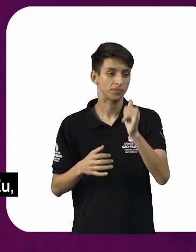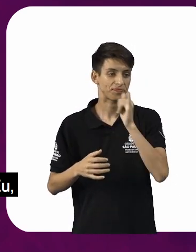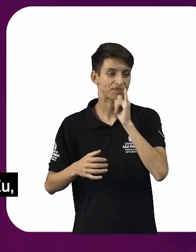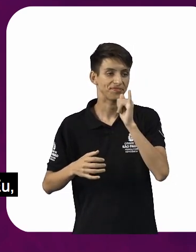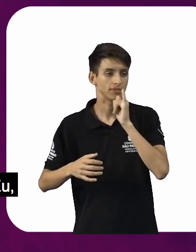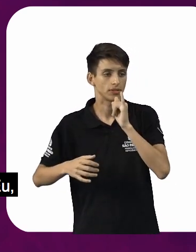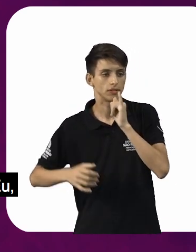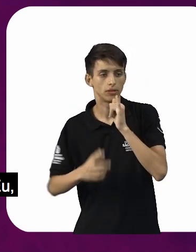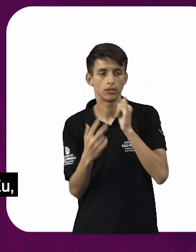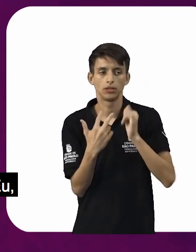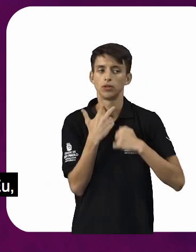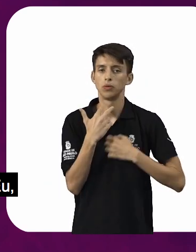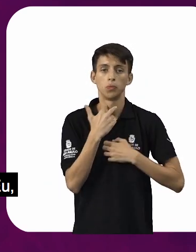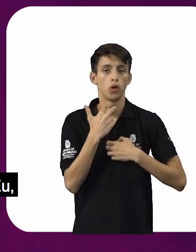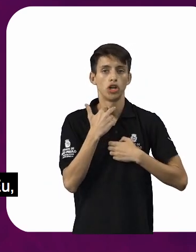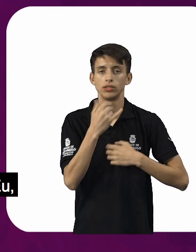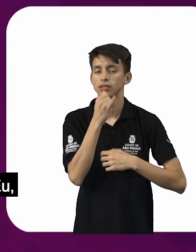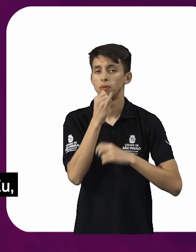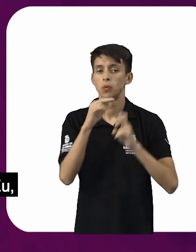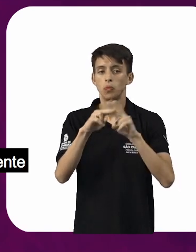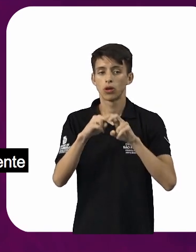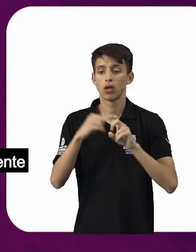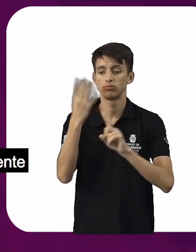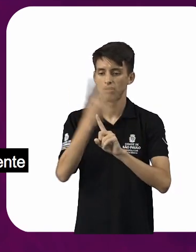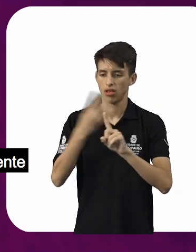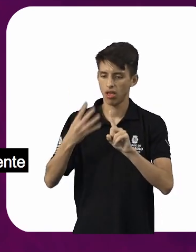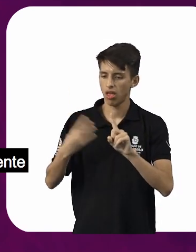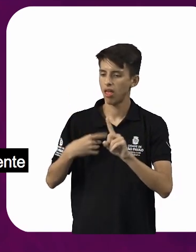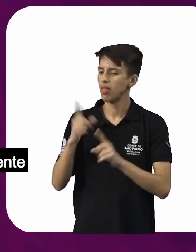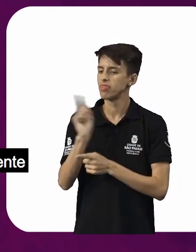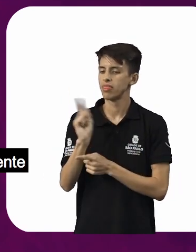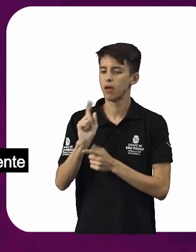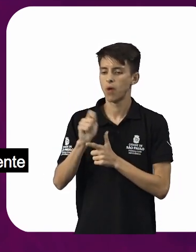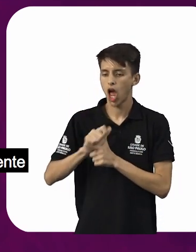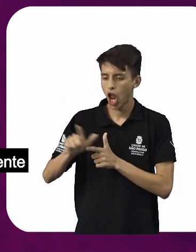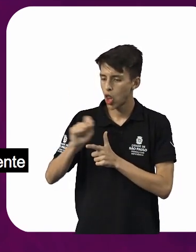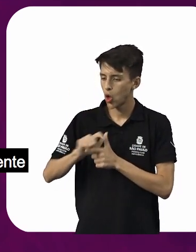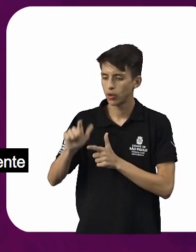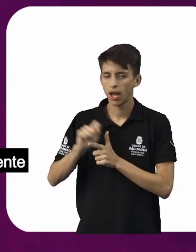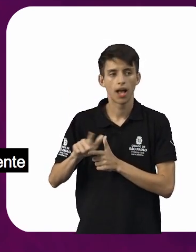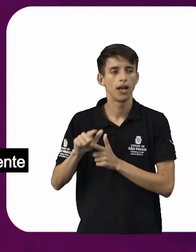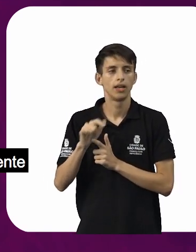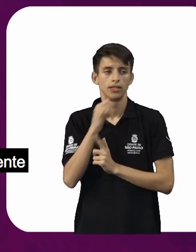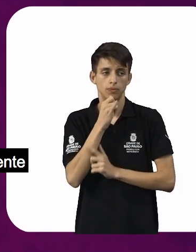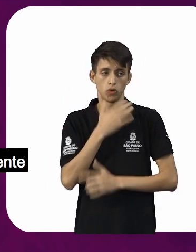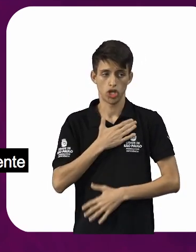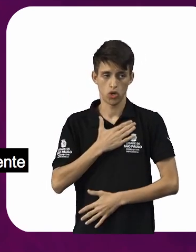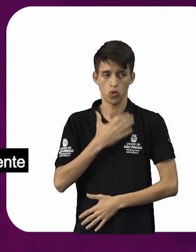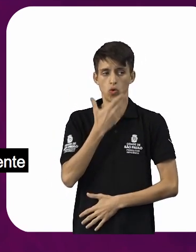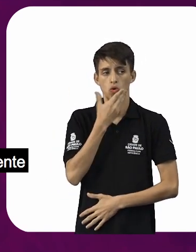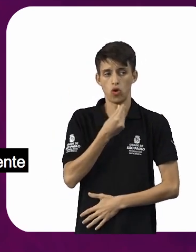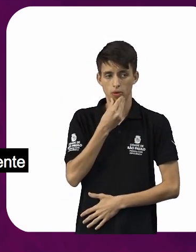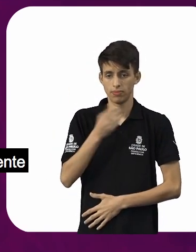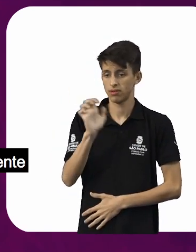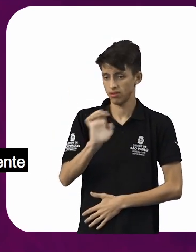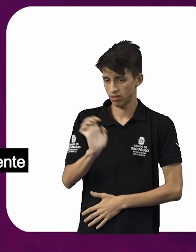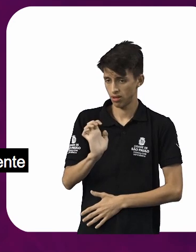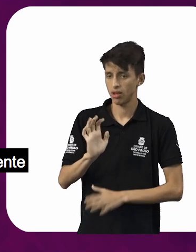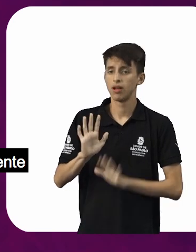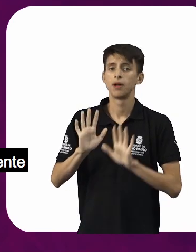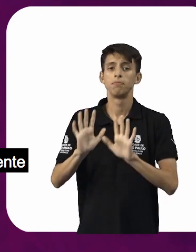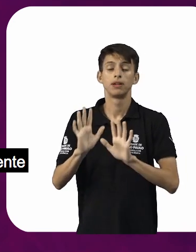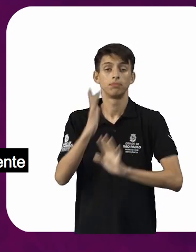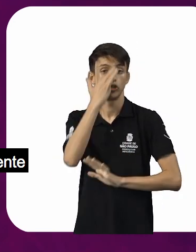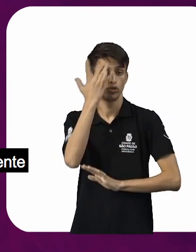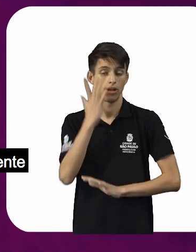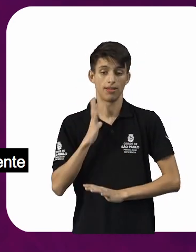a alugar um imóvel, uma pessoa só por ela ser LGBTI+. É uma coisa, eu como um homem gay cis, nunca passei por isso, mas travestis